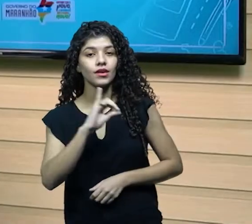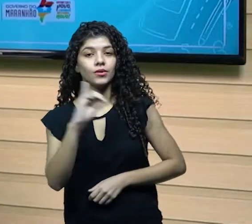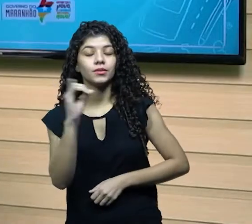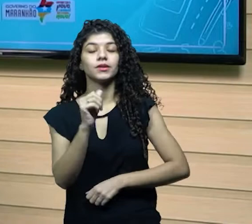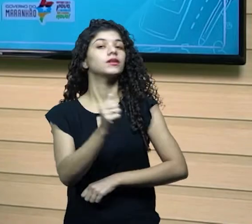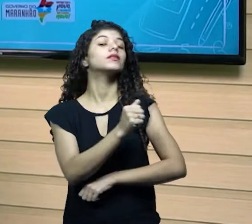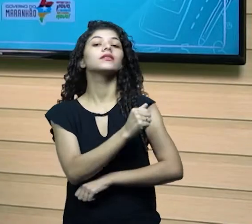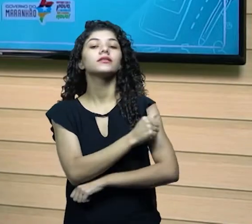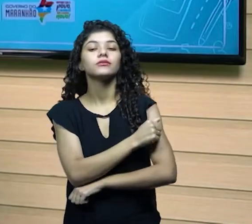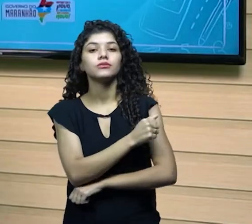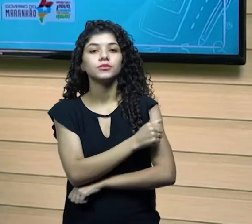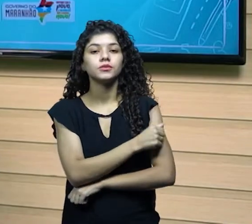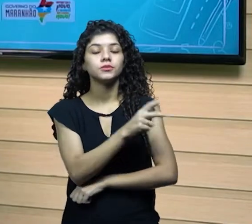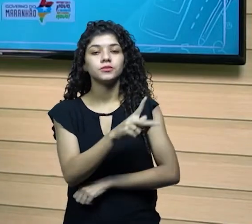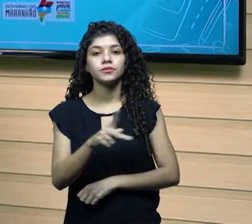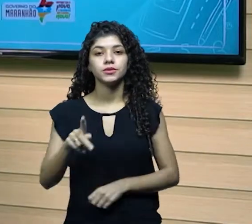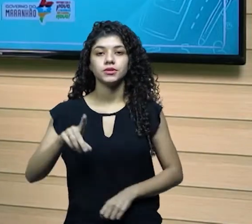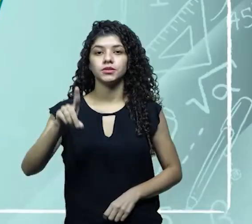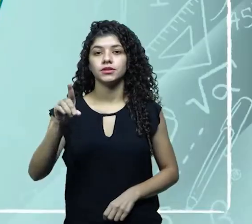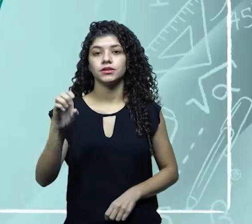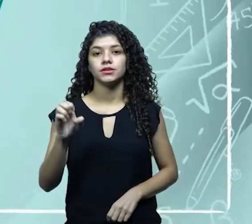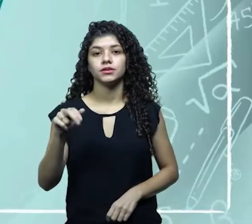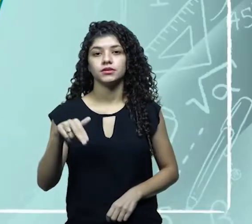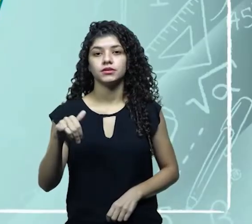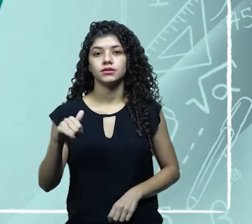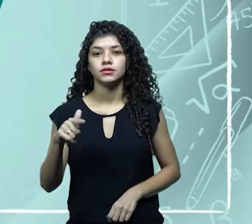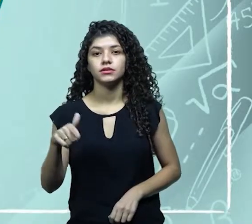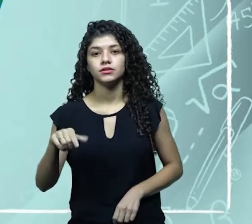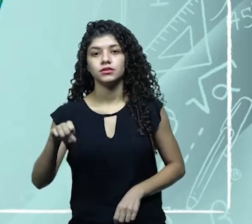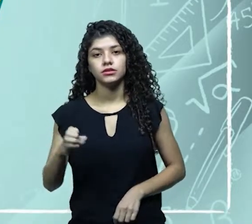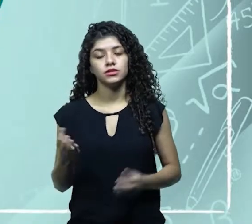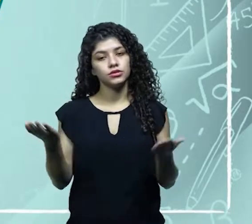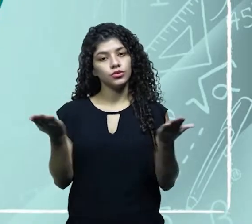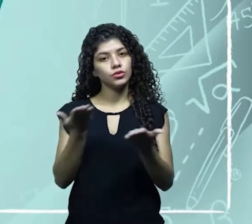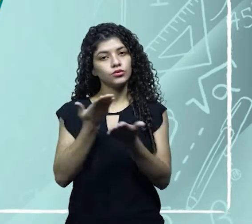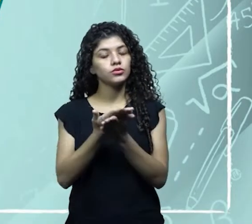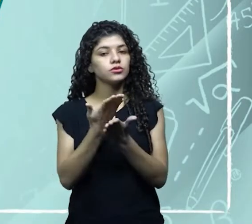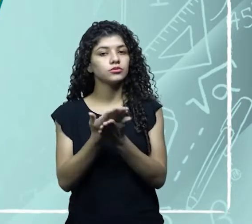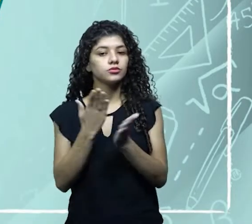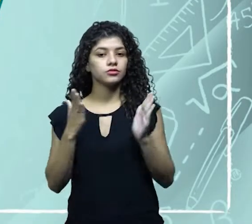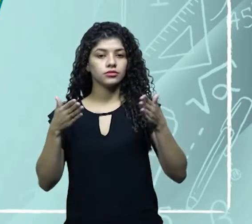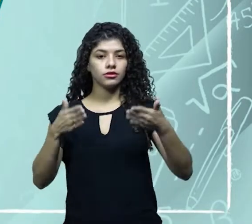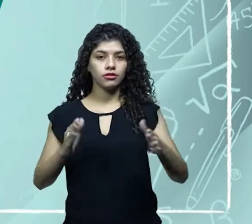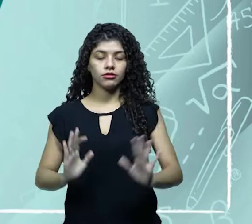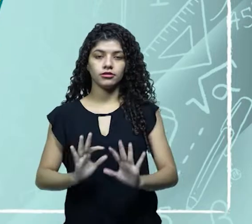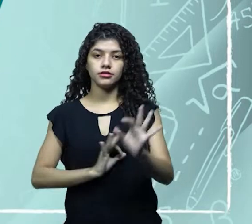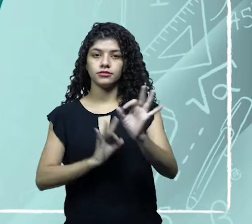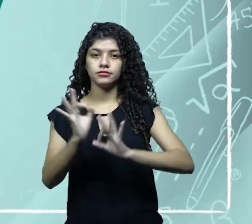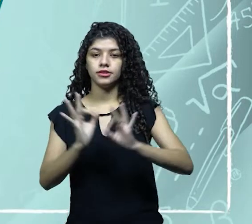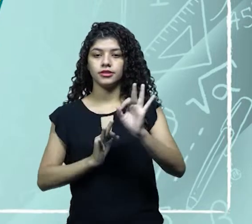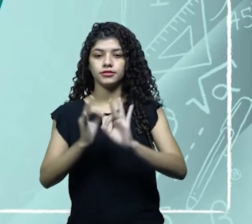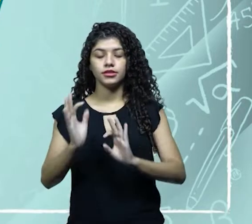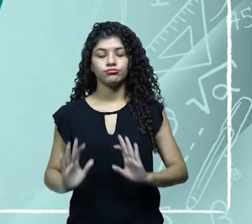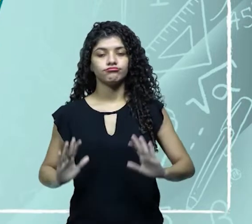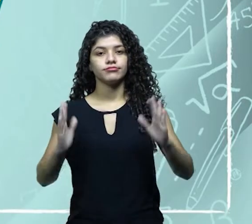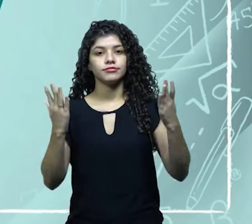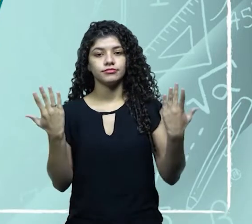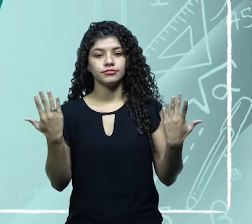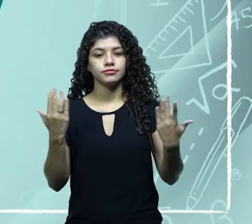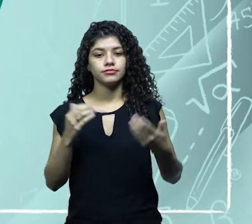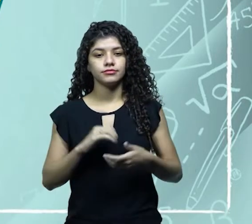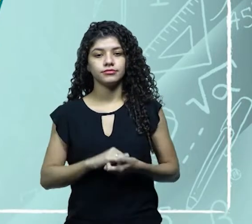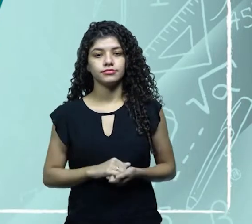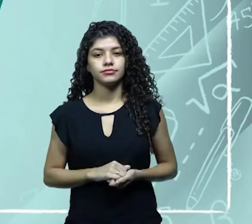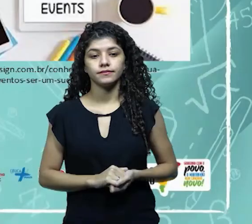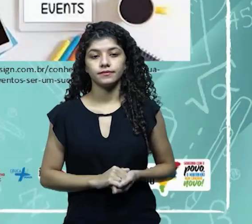o Olá caros alunos Eu me chamo de me cerveira vamos abordar hoje organização em eventos vamos lá nossa